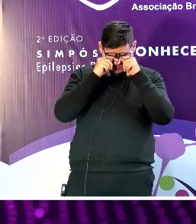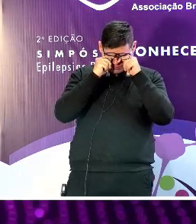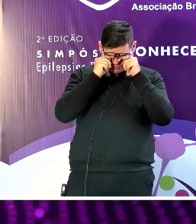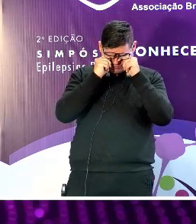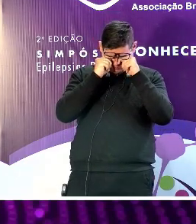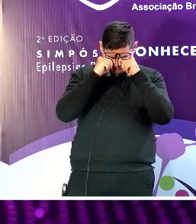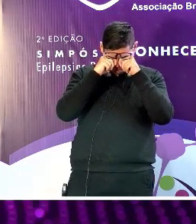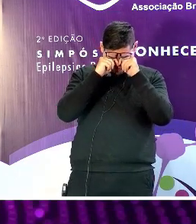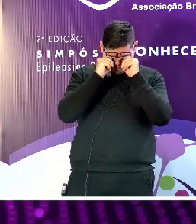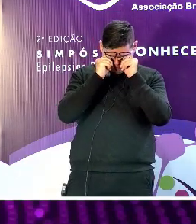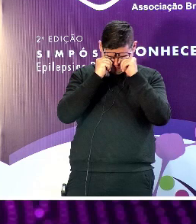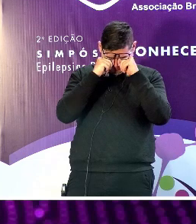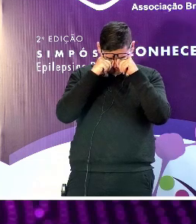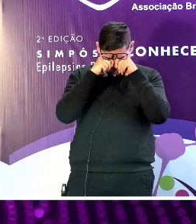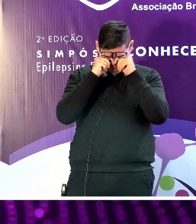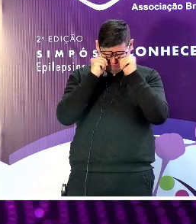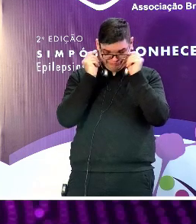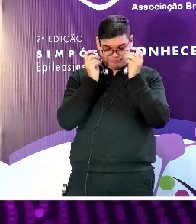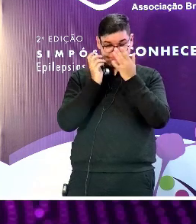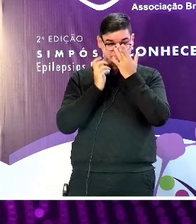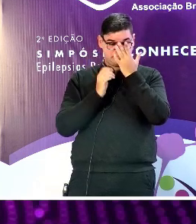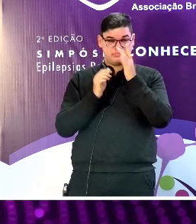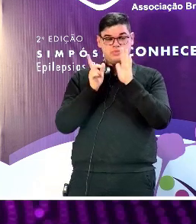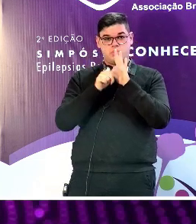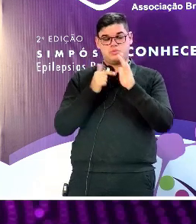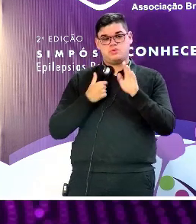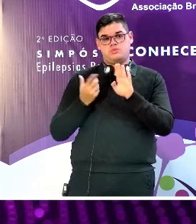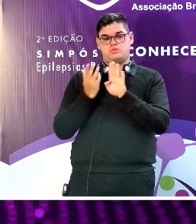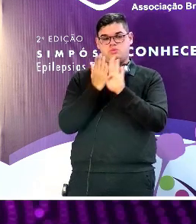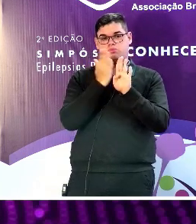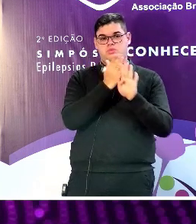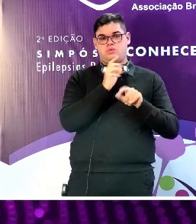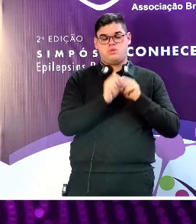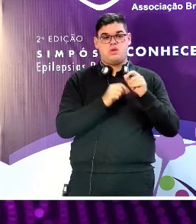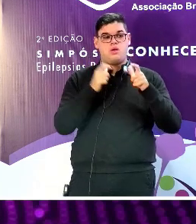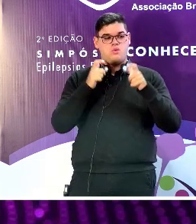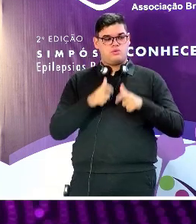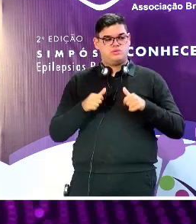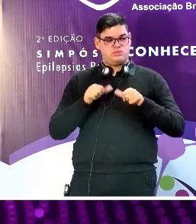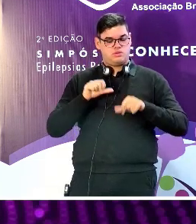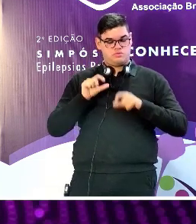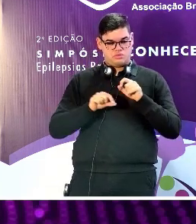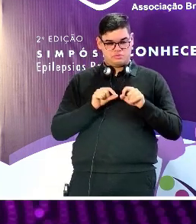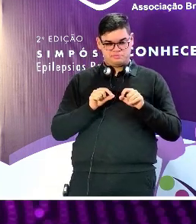atividade. Depois de eu descobrir aonde estava a fração com efeito